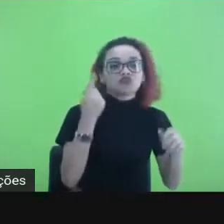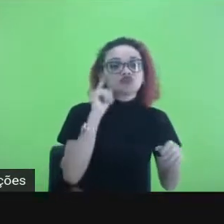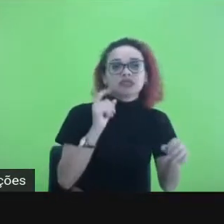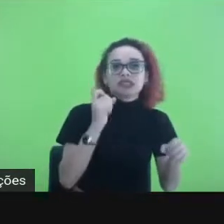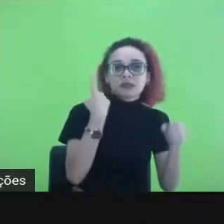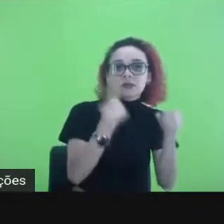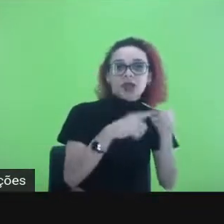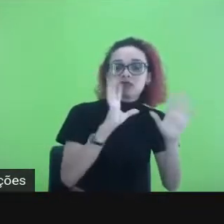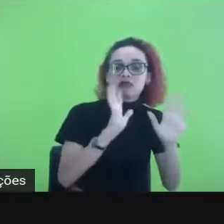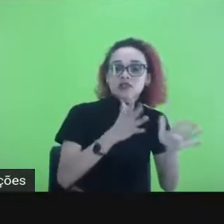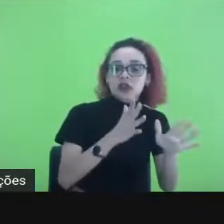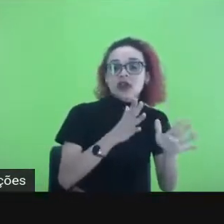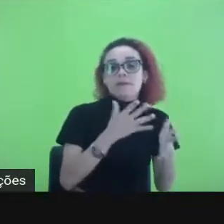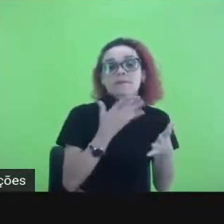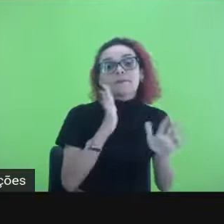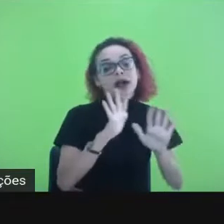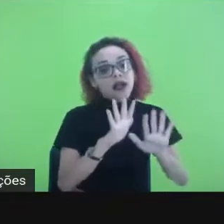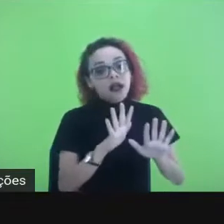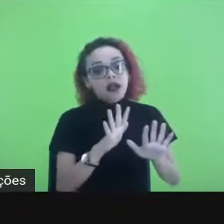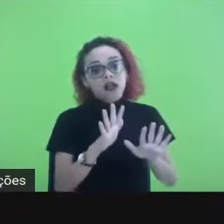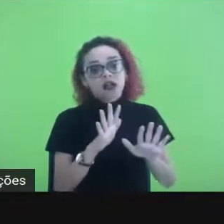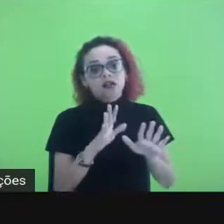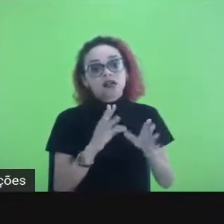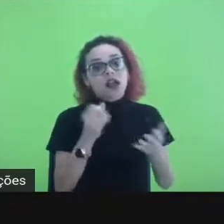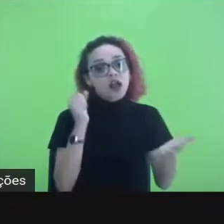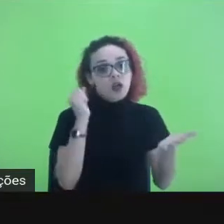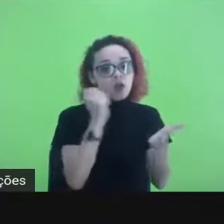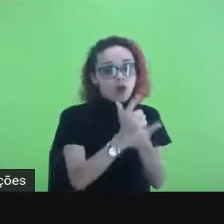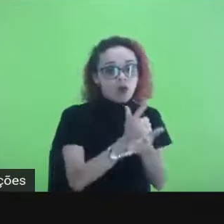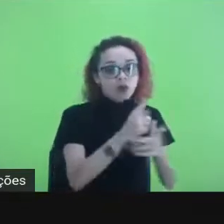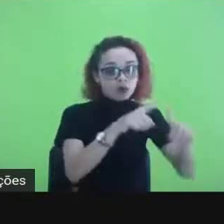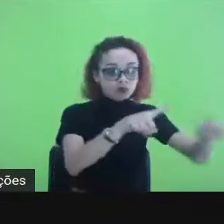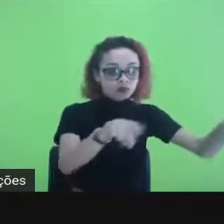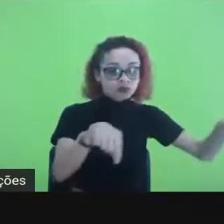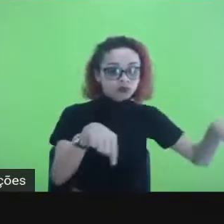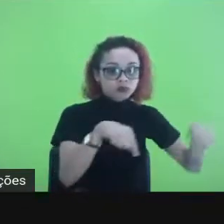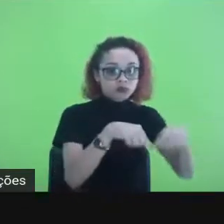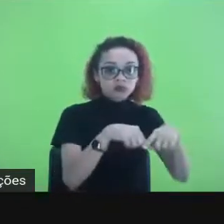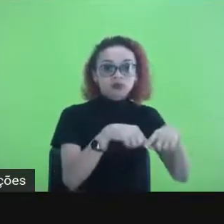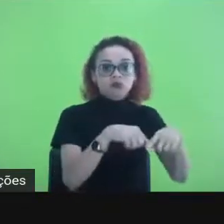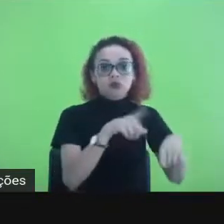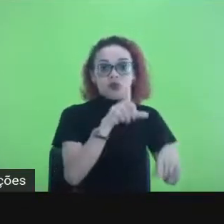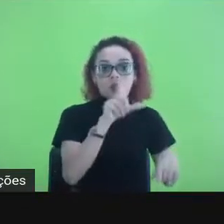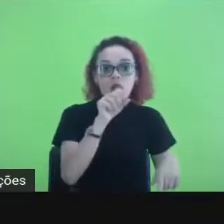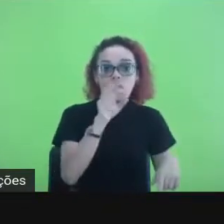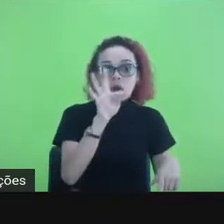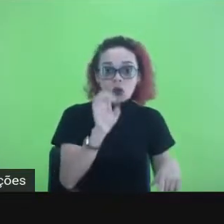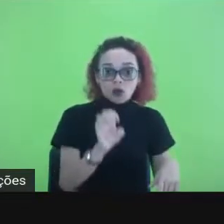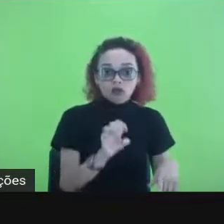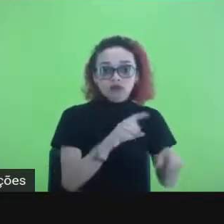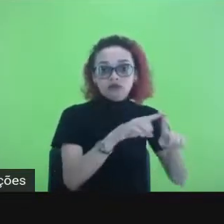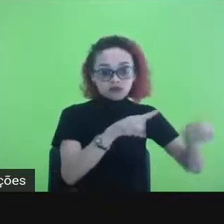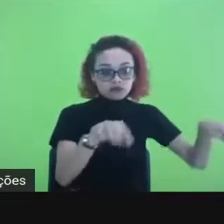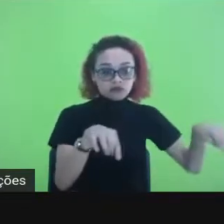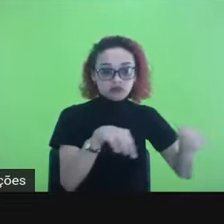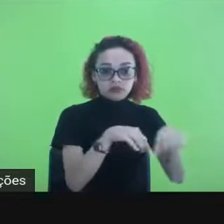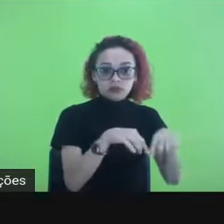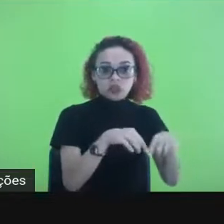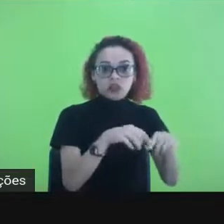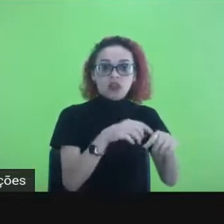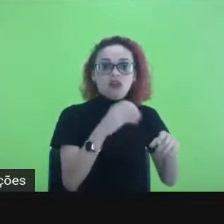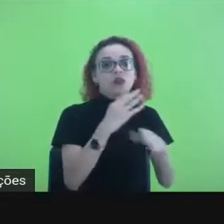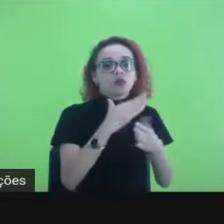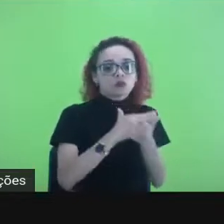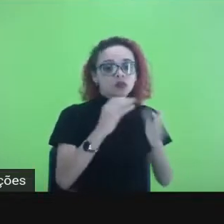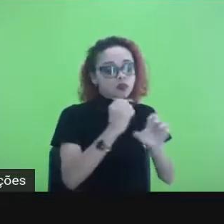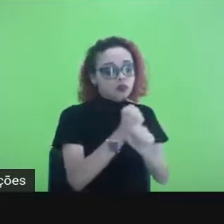regular, mas ele comprou um terreno lá, meio lote, né, o famoso meio lote, e começou a construção da